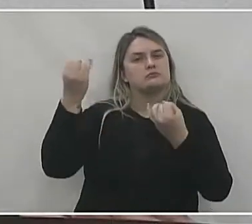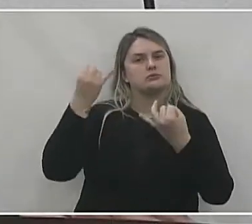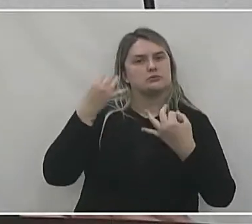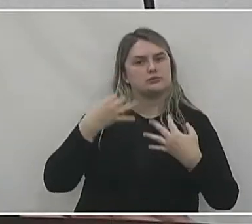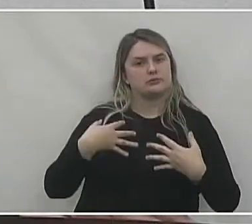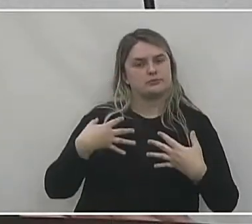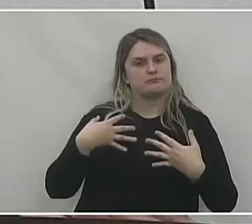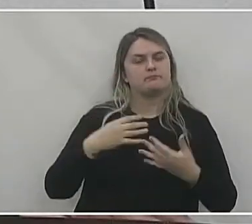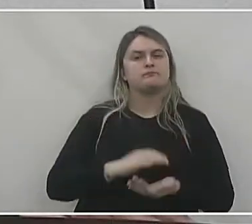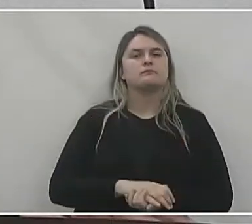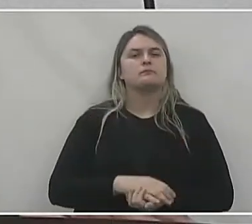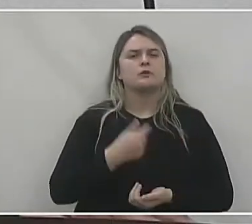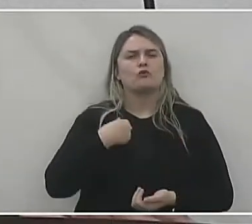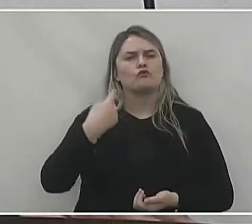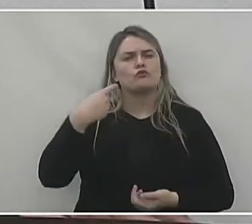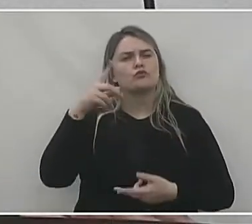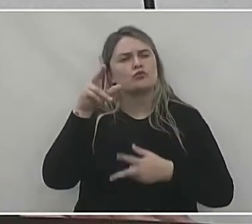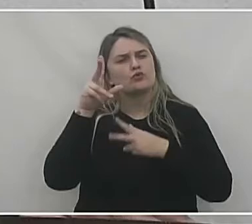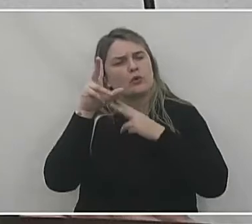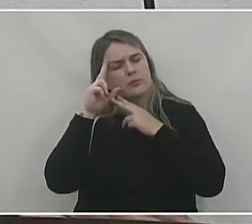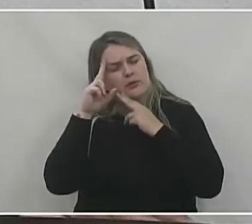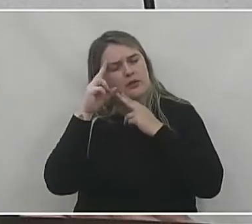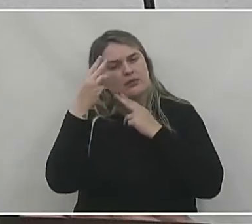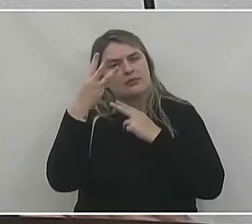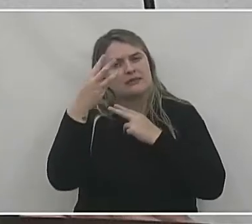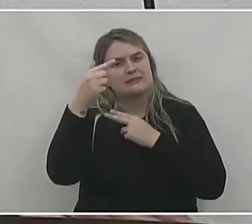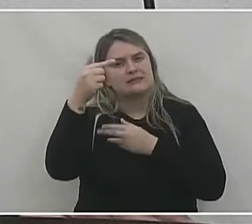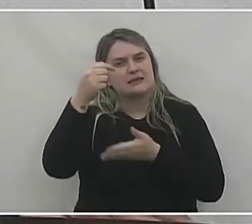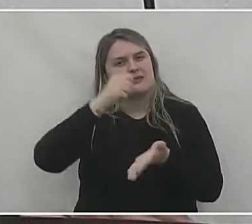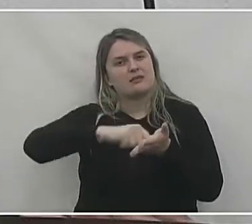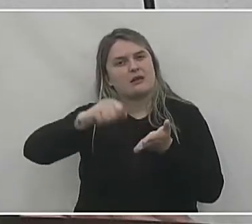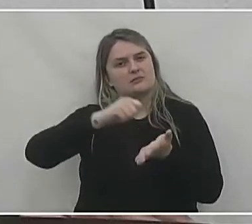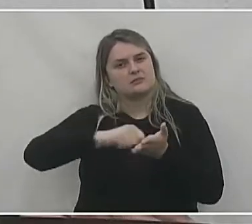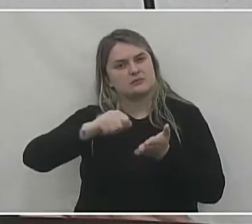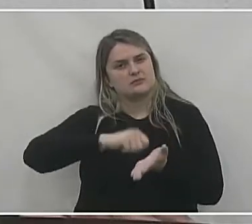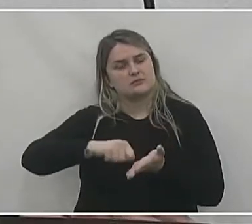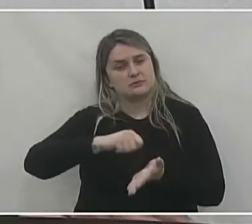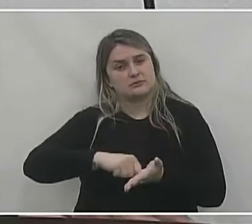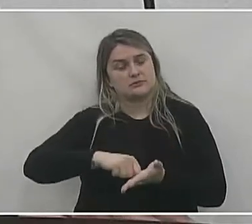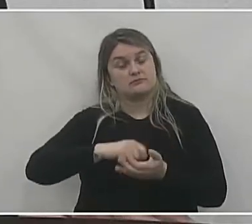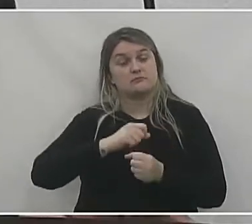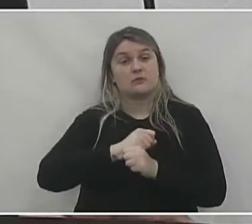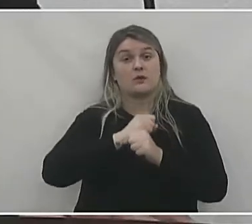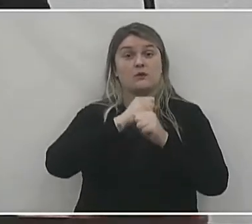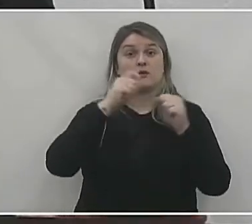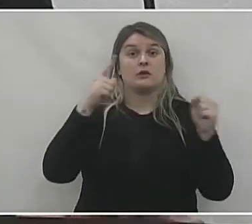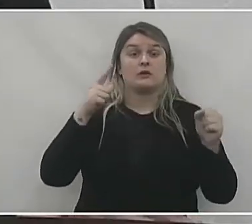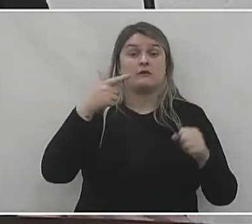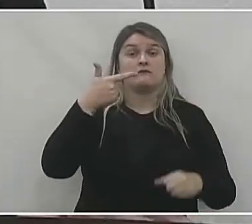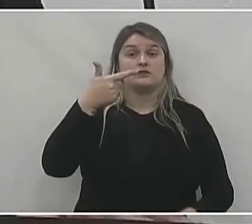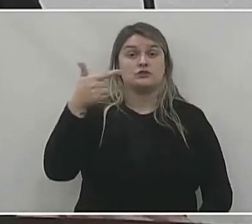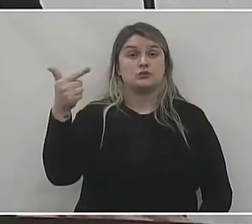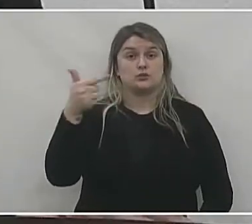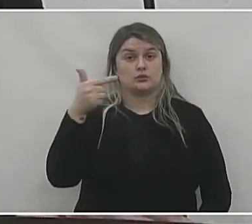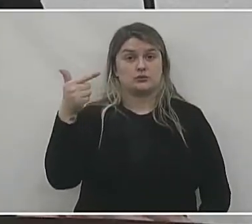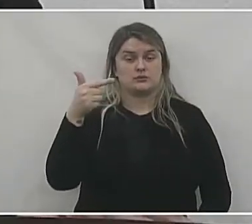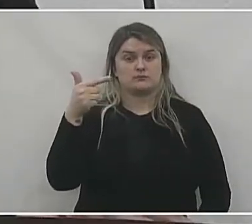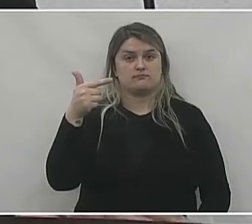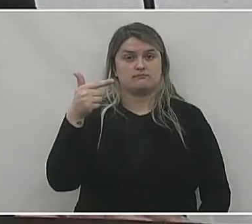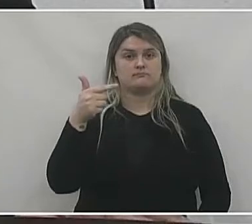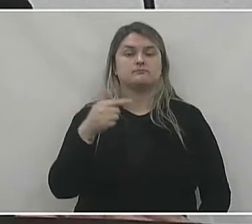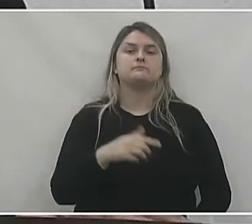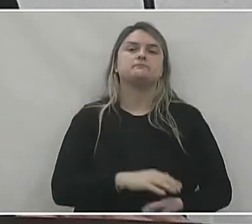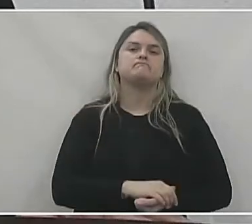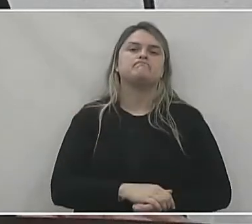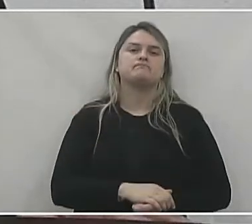eleição na calada da noite. Eu fui dormir com uns 37 assinaturas e acordei com 22. Na calada